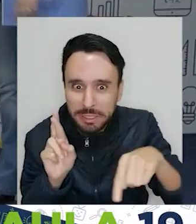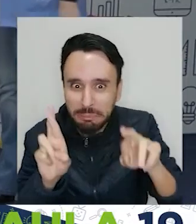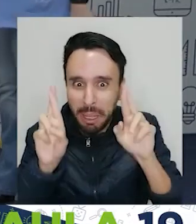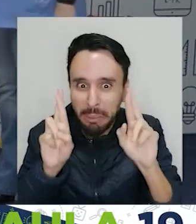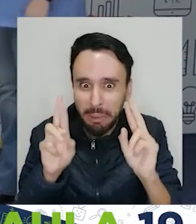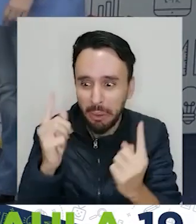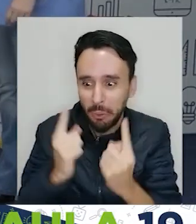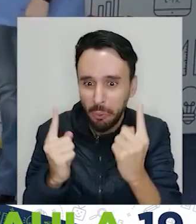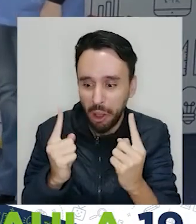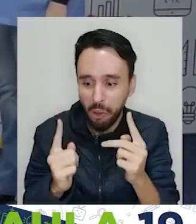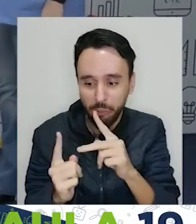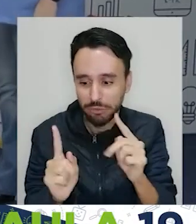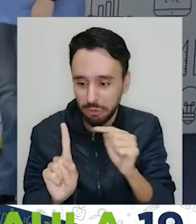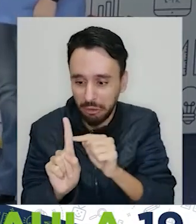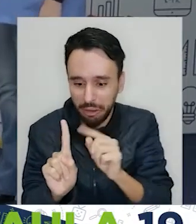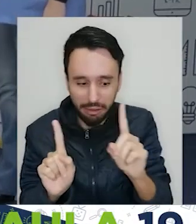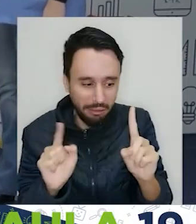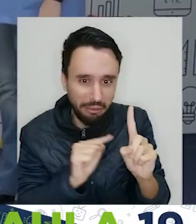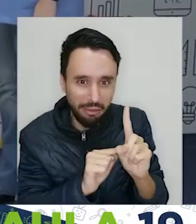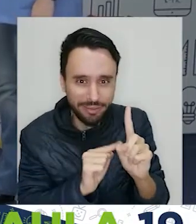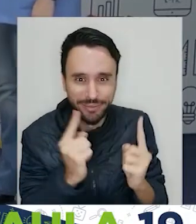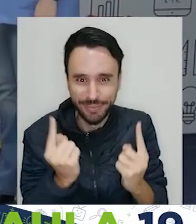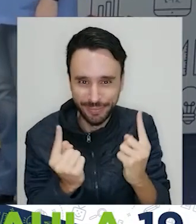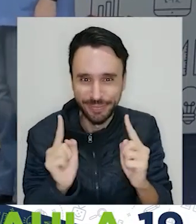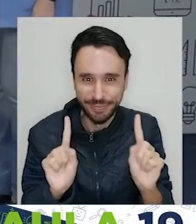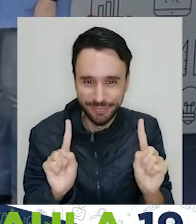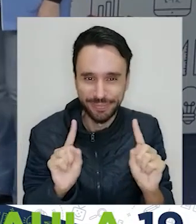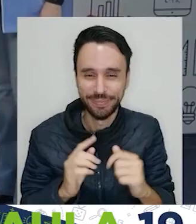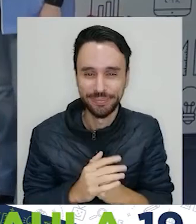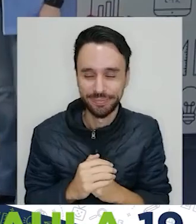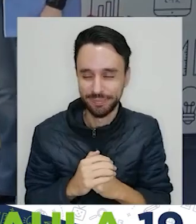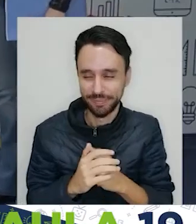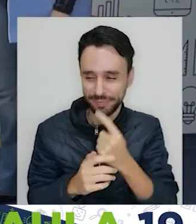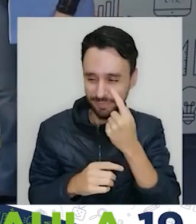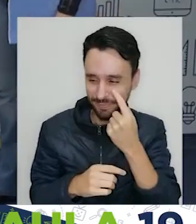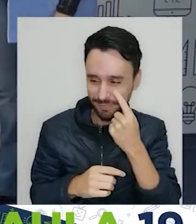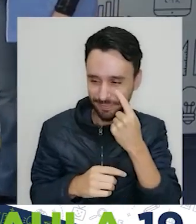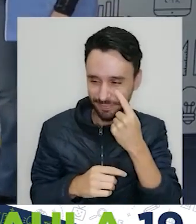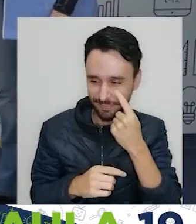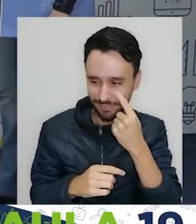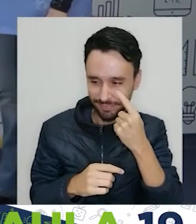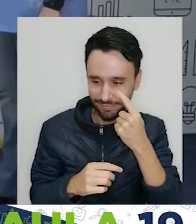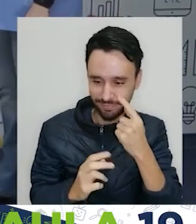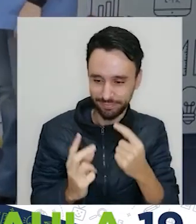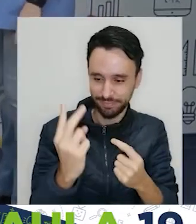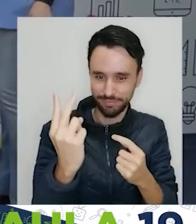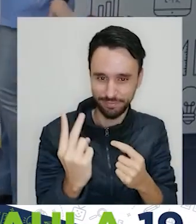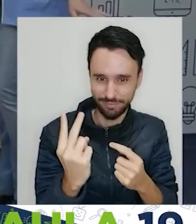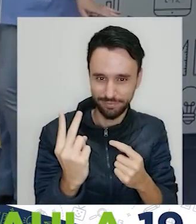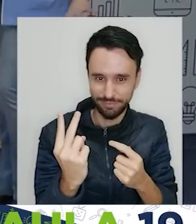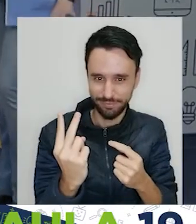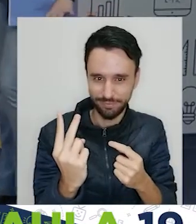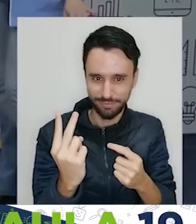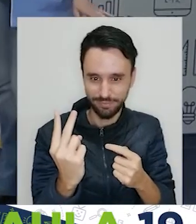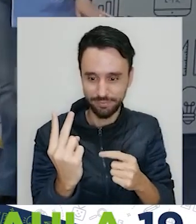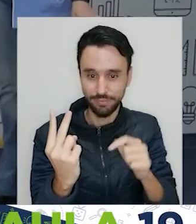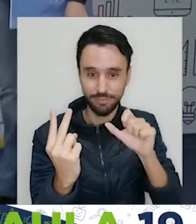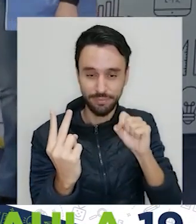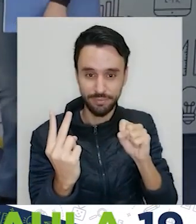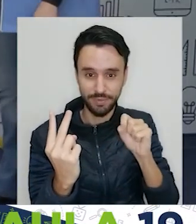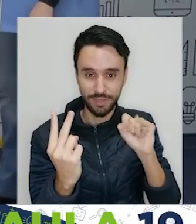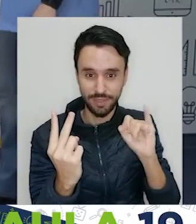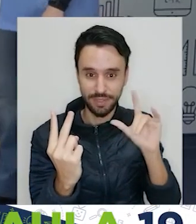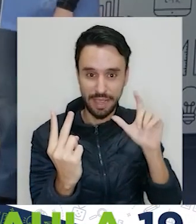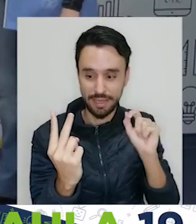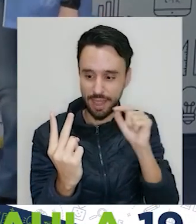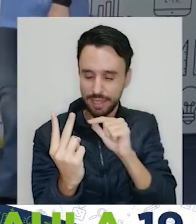mim. Vamos pôr aqui os pinos na saída e eu posso começar a saída onde começamos o jogo, então.